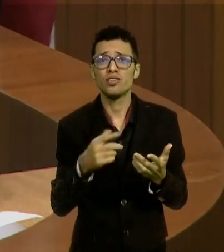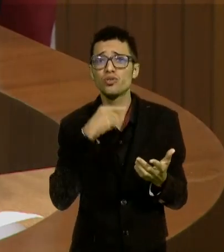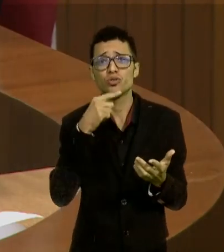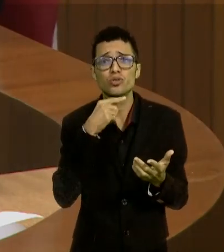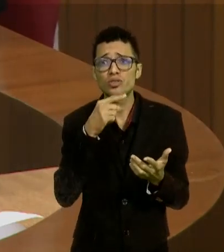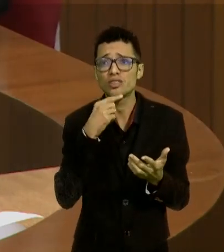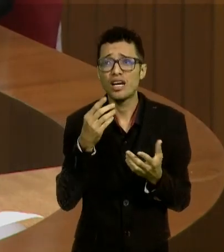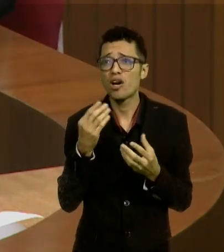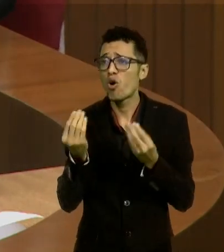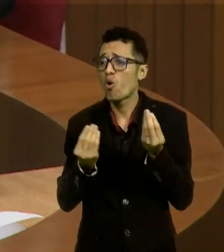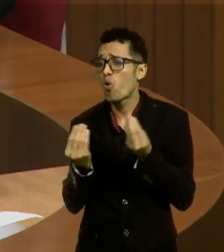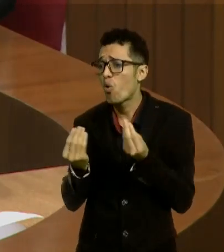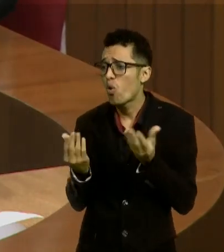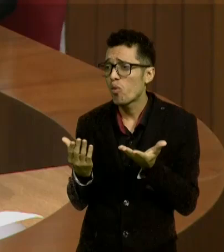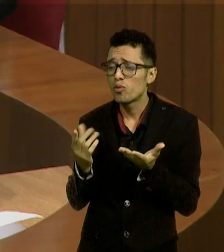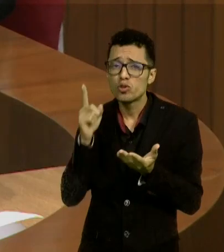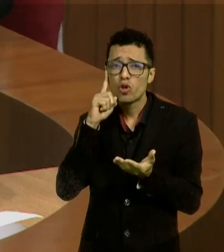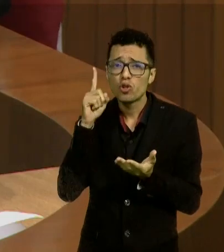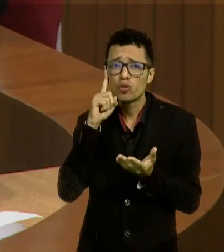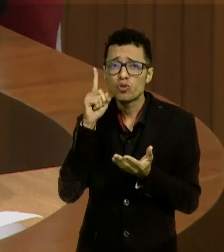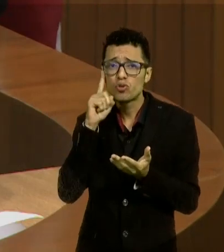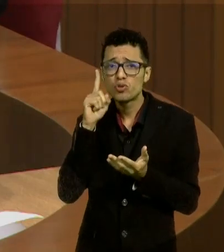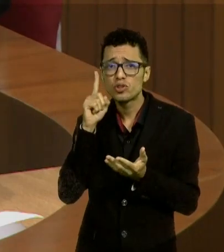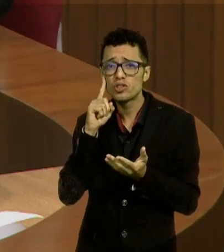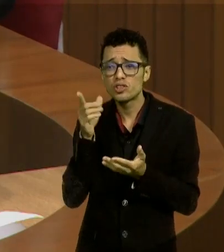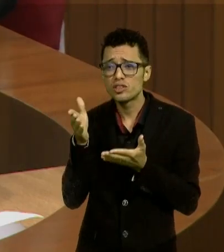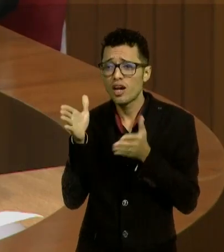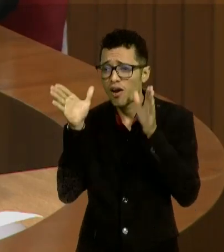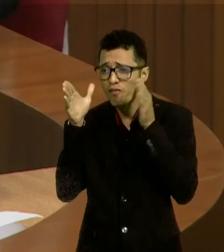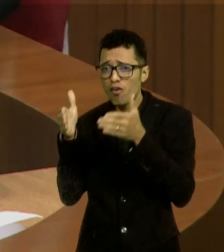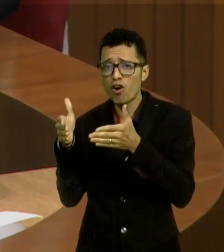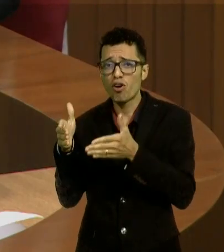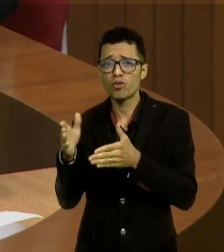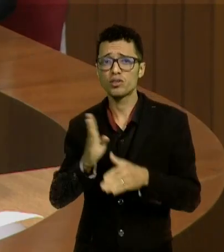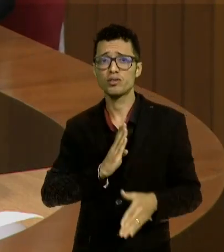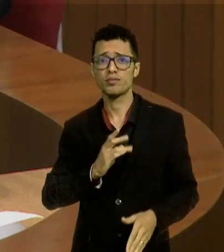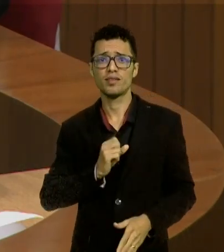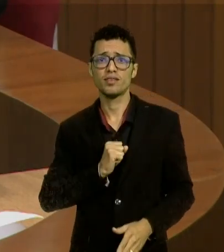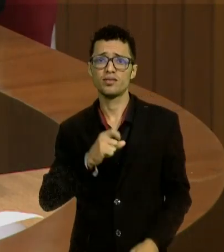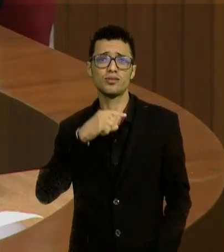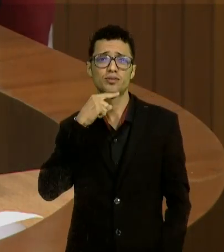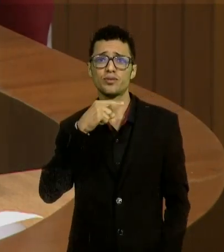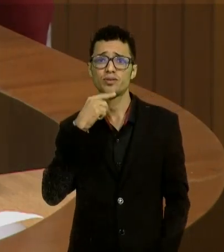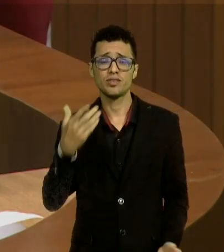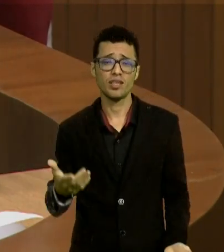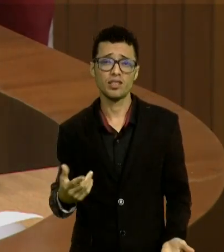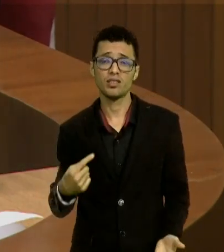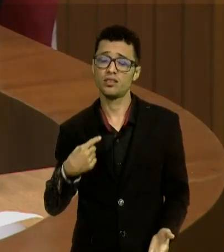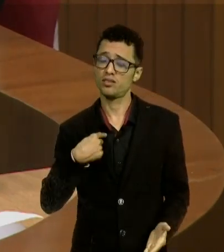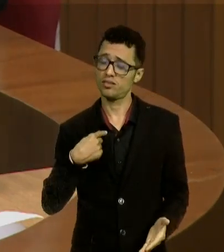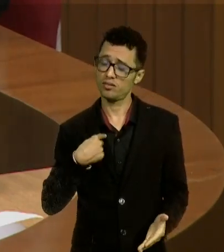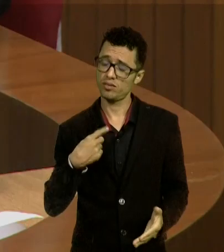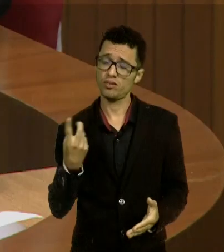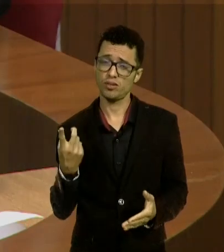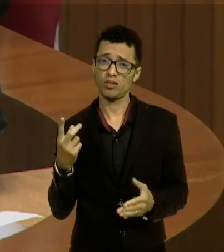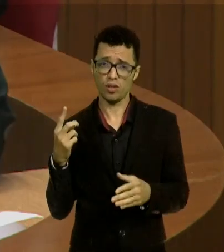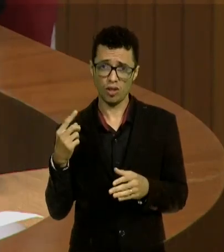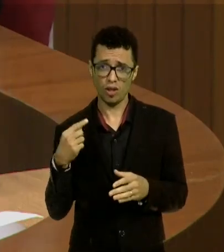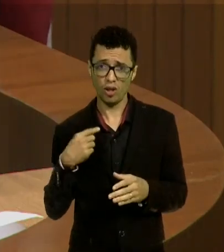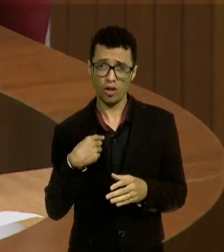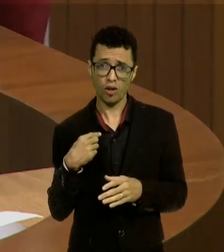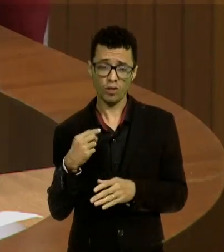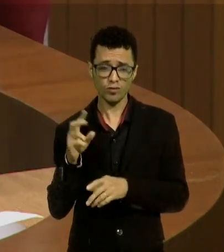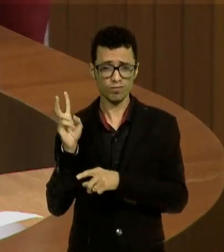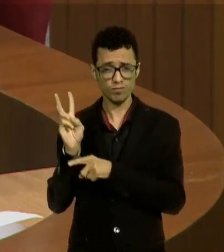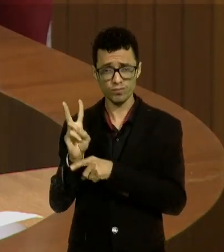olhando como está a gestão do Hospital Regional de Balsas. Então, aqui, eu faço essa defesa, porque não teve é